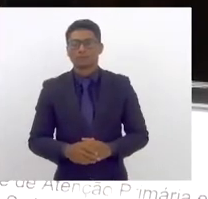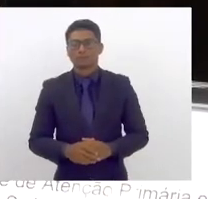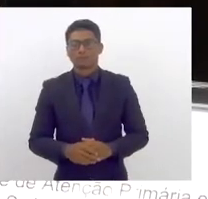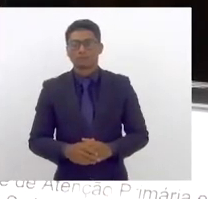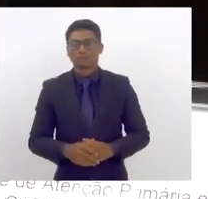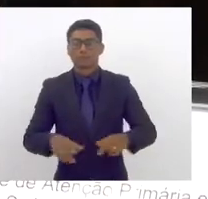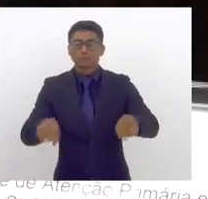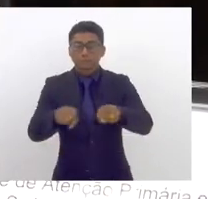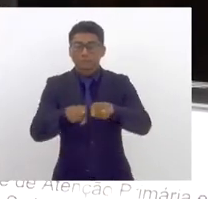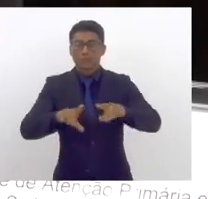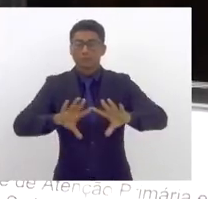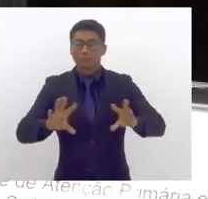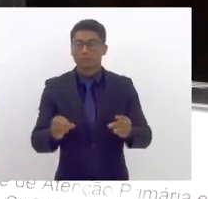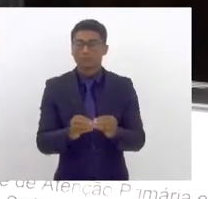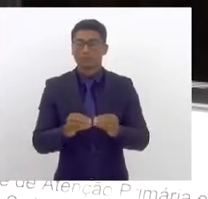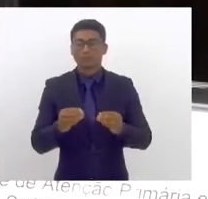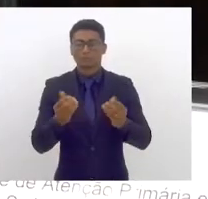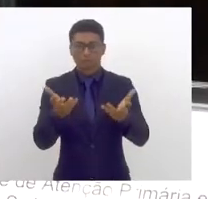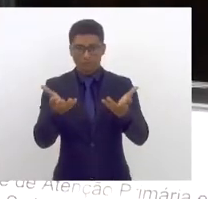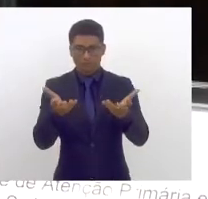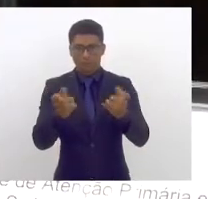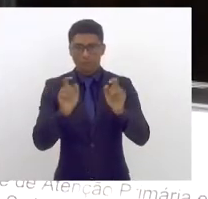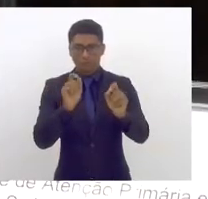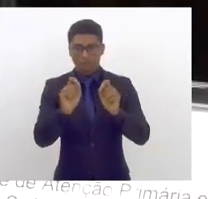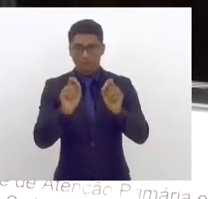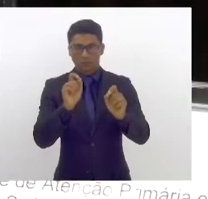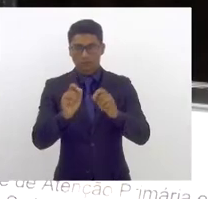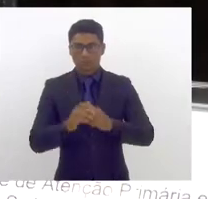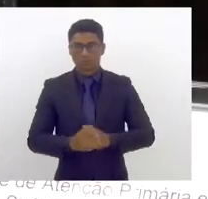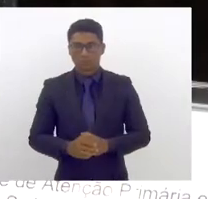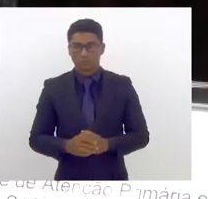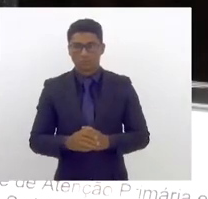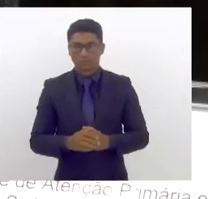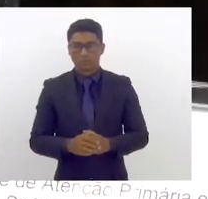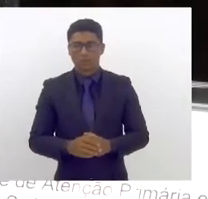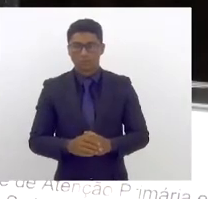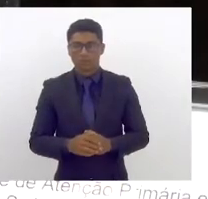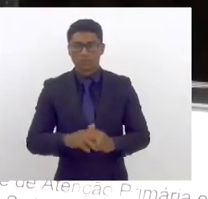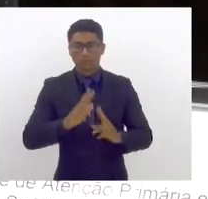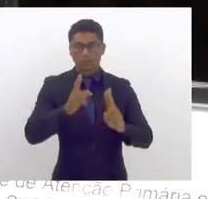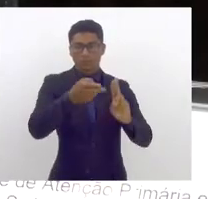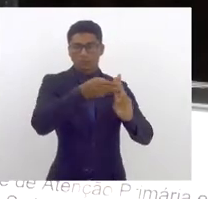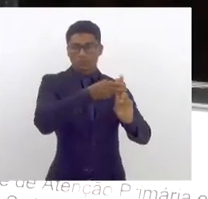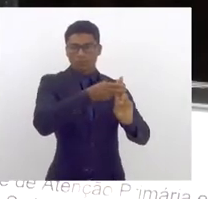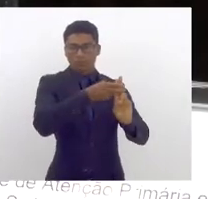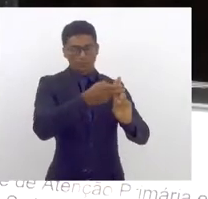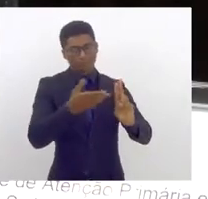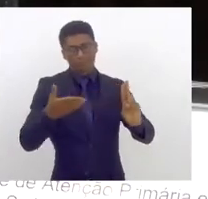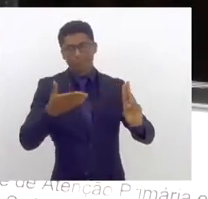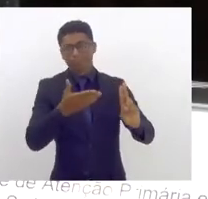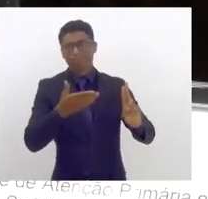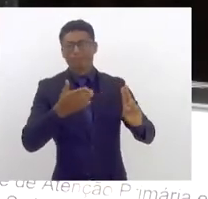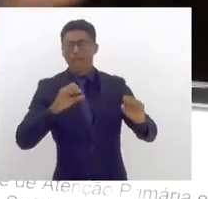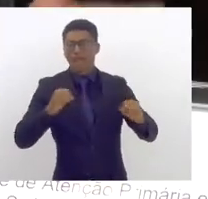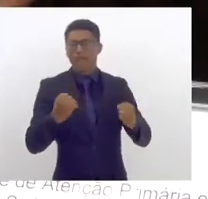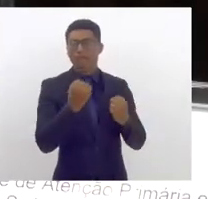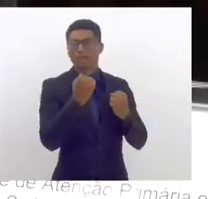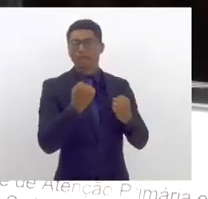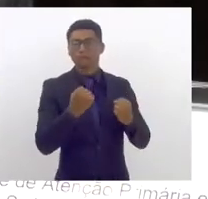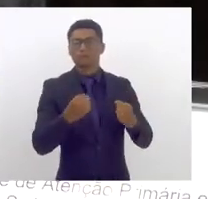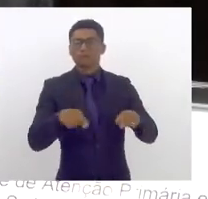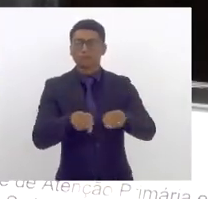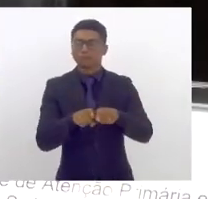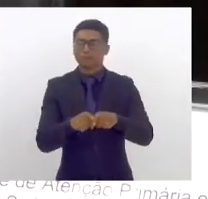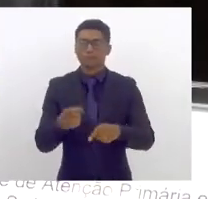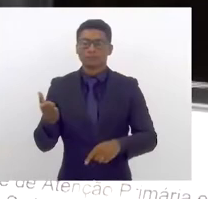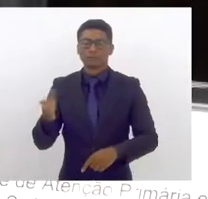modo sucinto na esteira da Defesa do Sistema Único de Saúde e da valorização da entrega Aqui